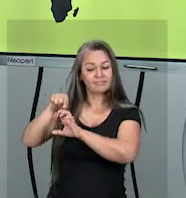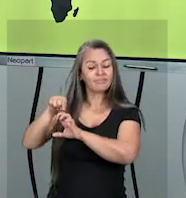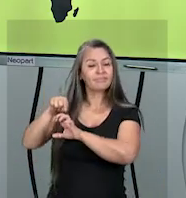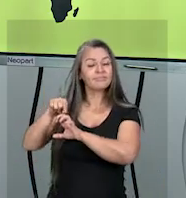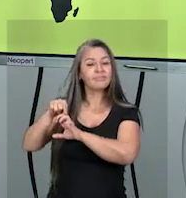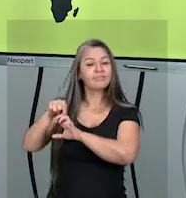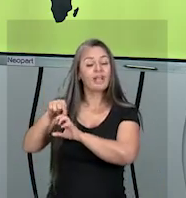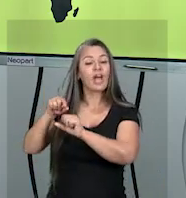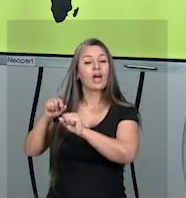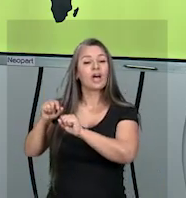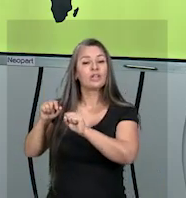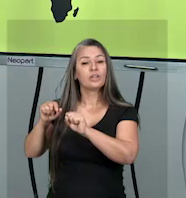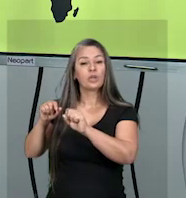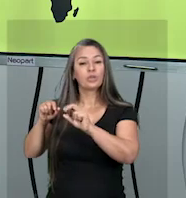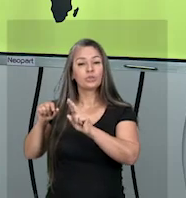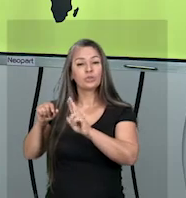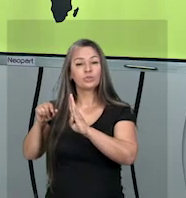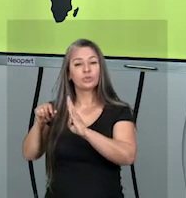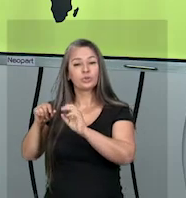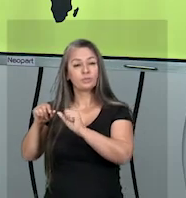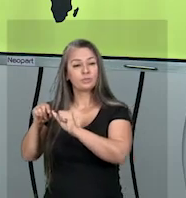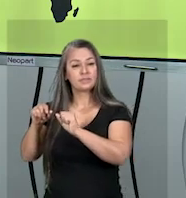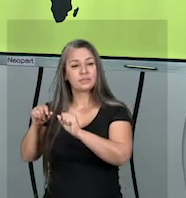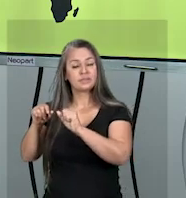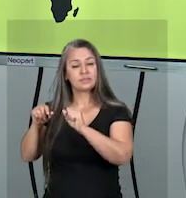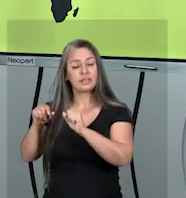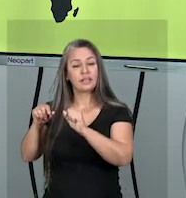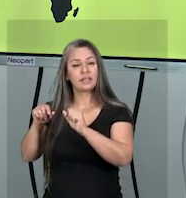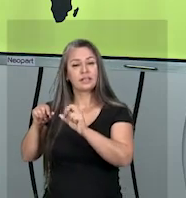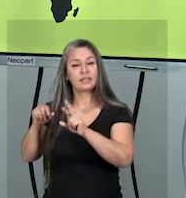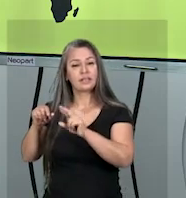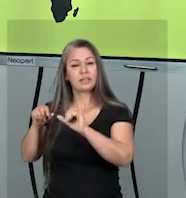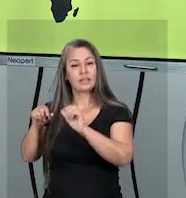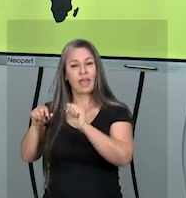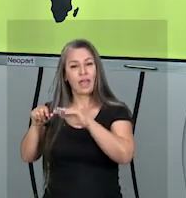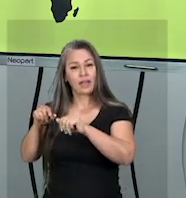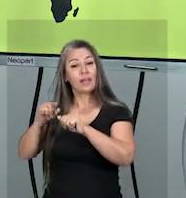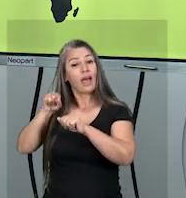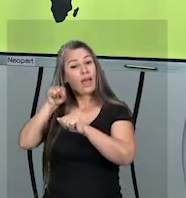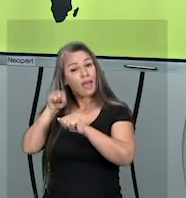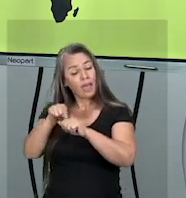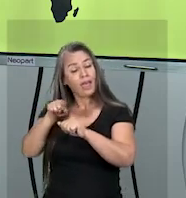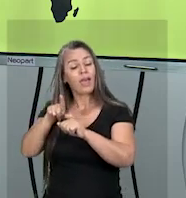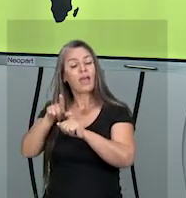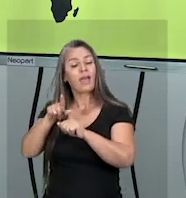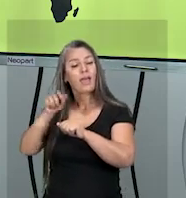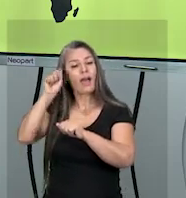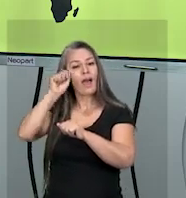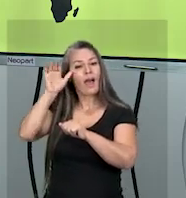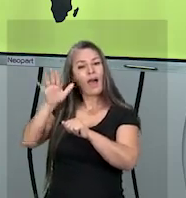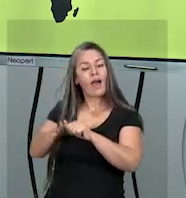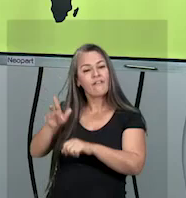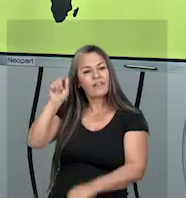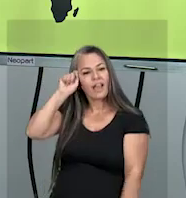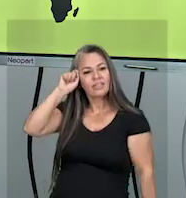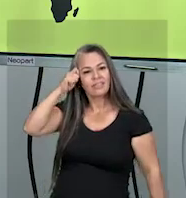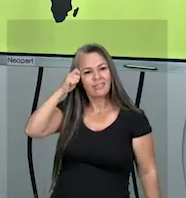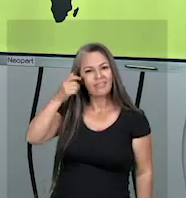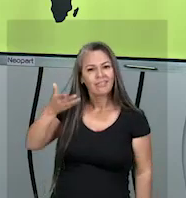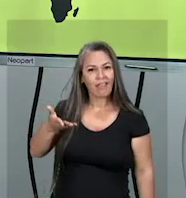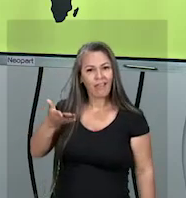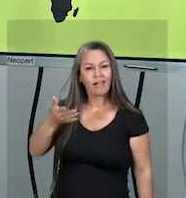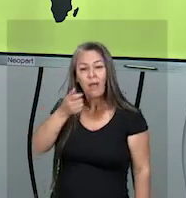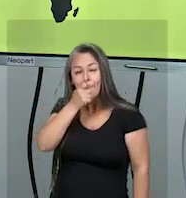Que seria a maior parte do continente africano, que seria chamada África Negra, ok? Que a maior parcela da população